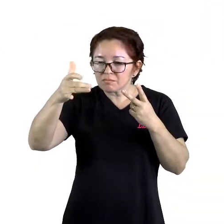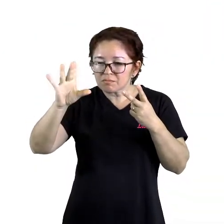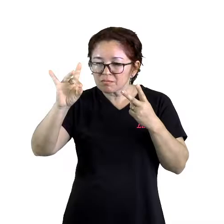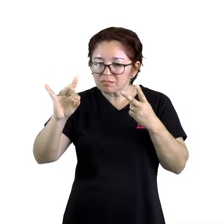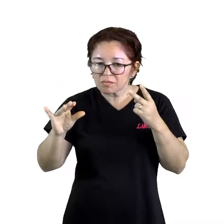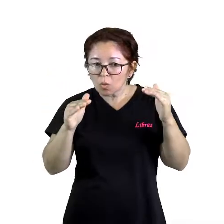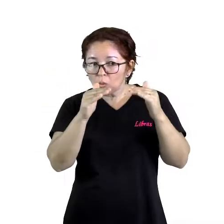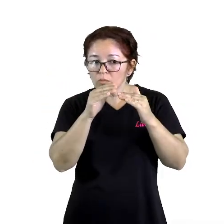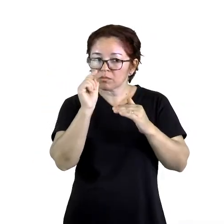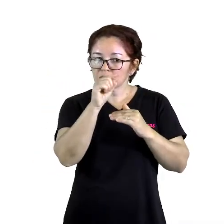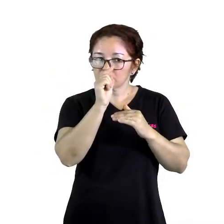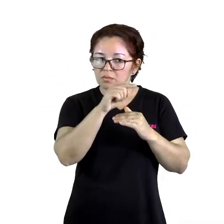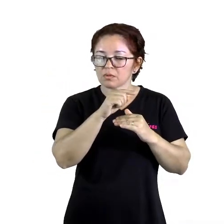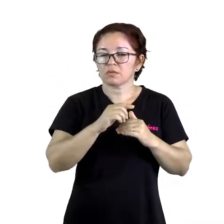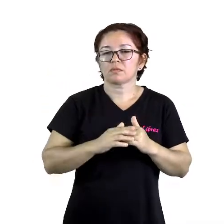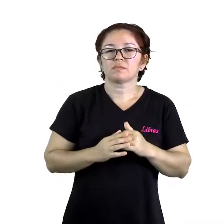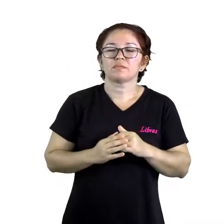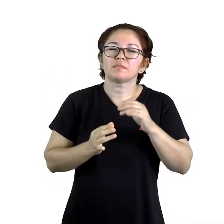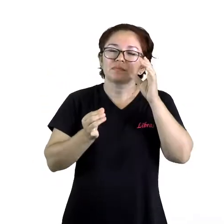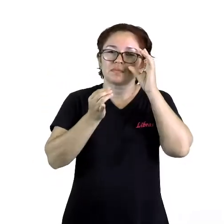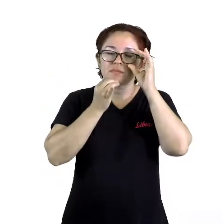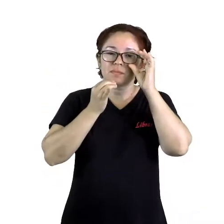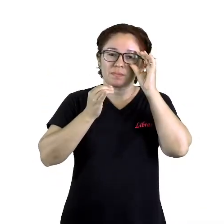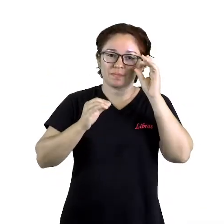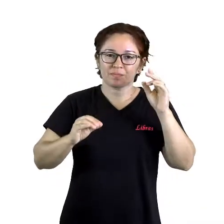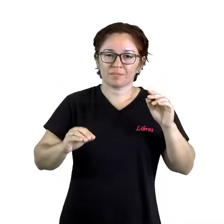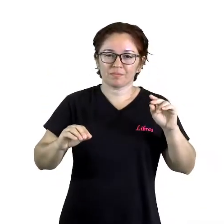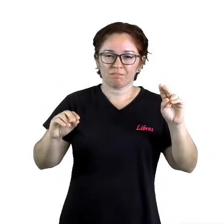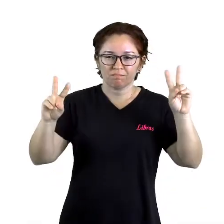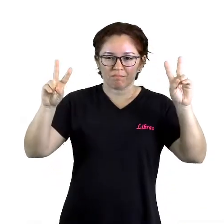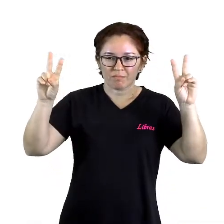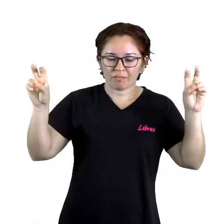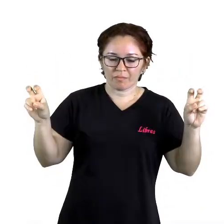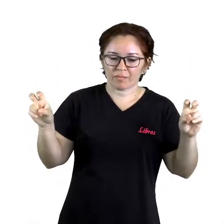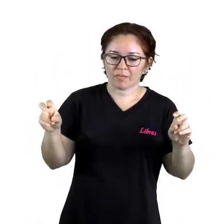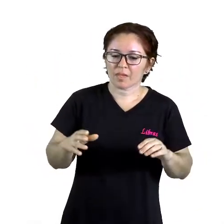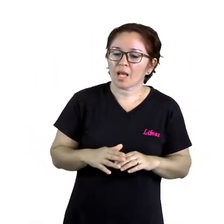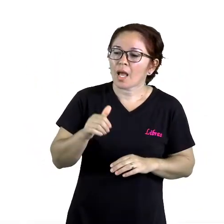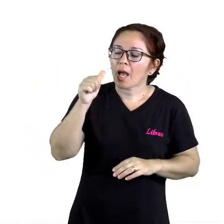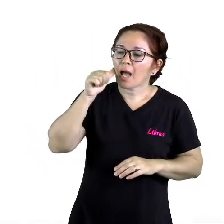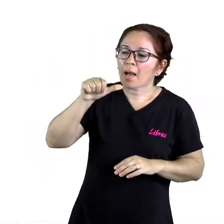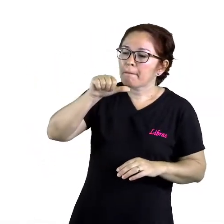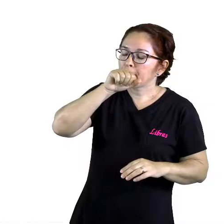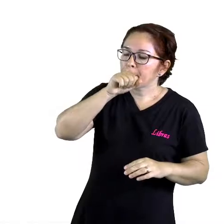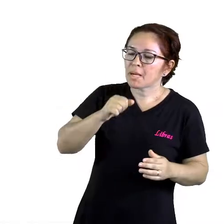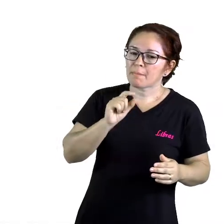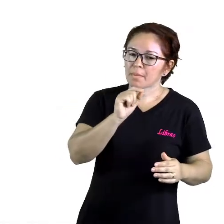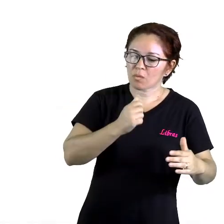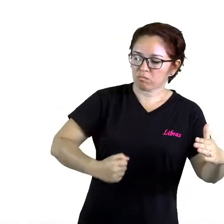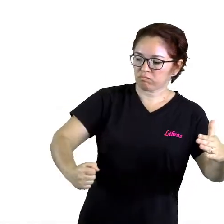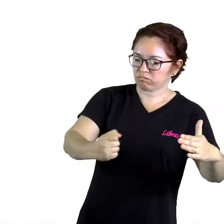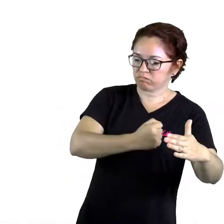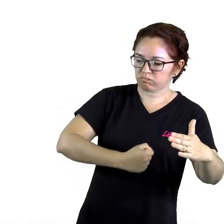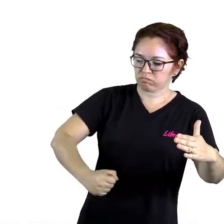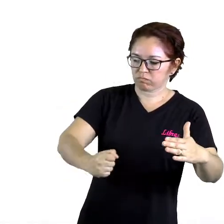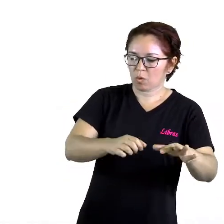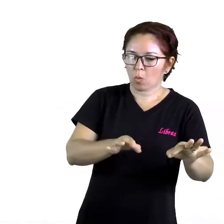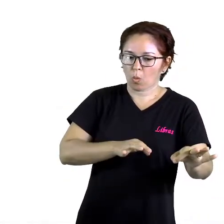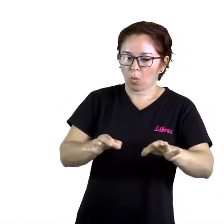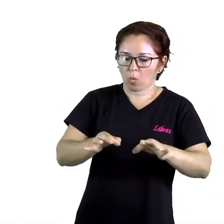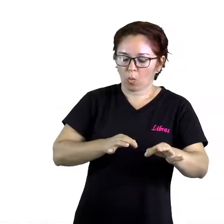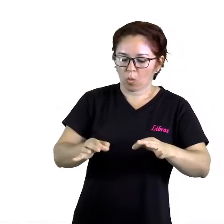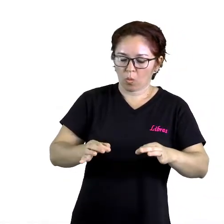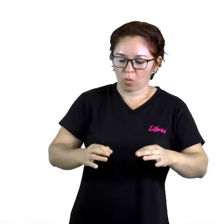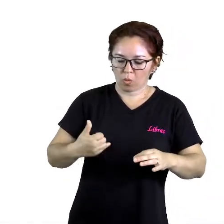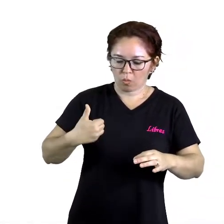Mamãe estava na cozinha preparando o tradicional bolinho de chuva salpicado de canela em pó para saborearmos com